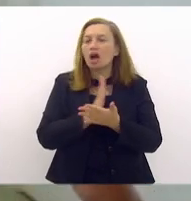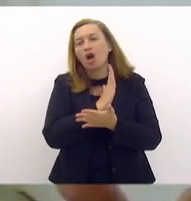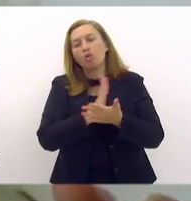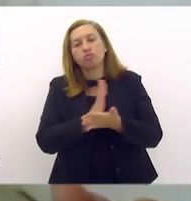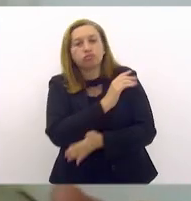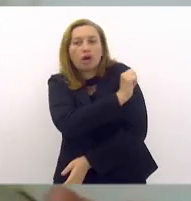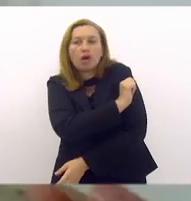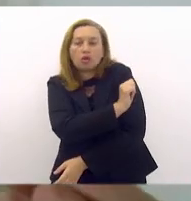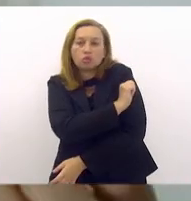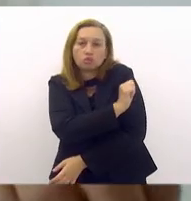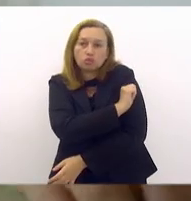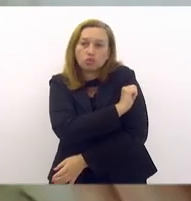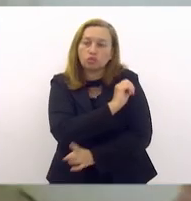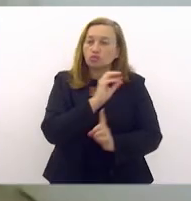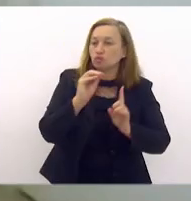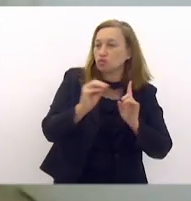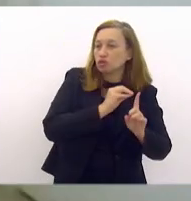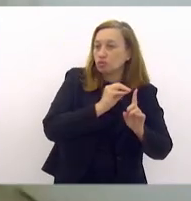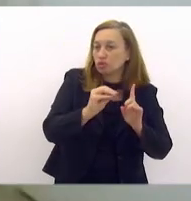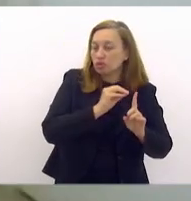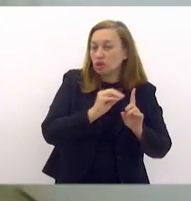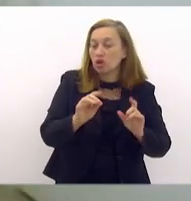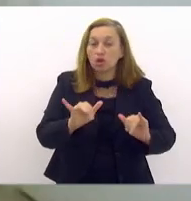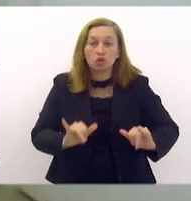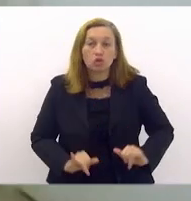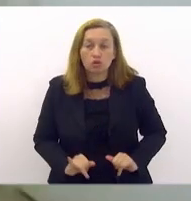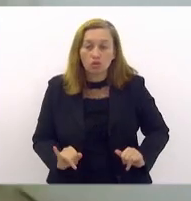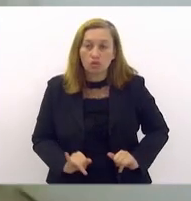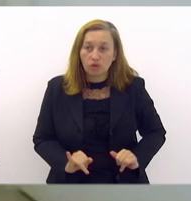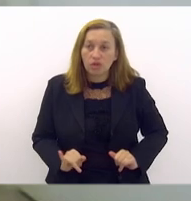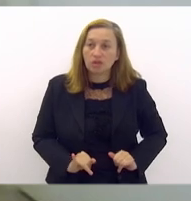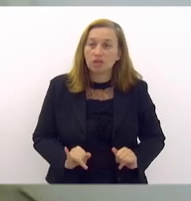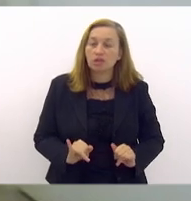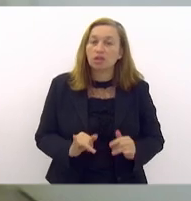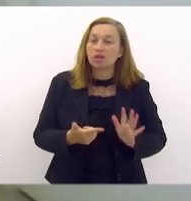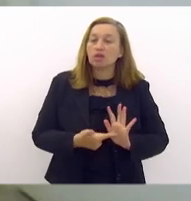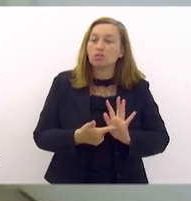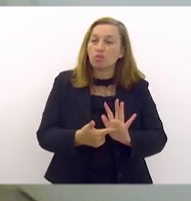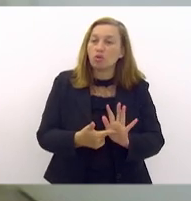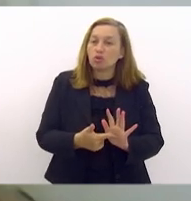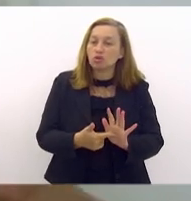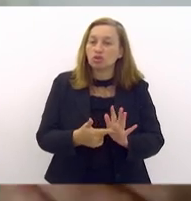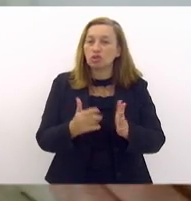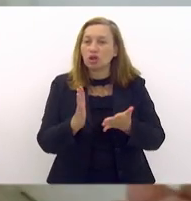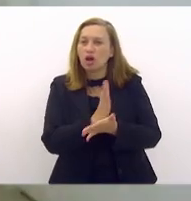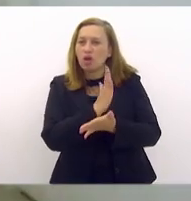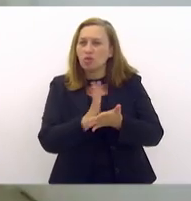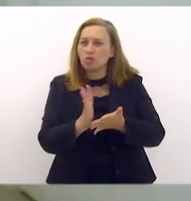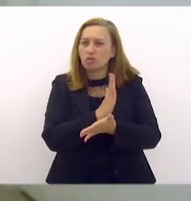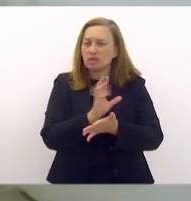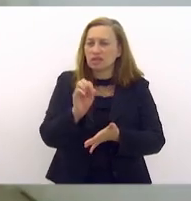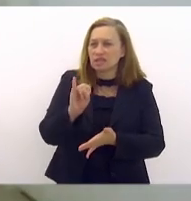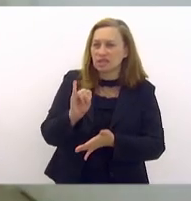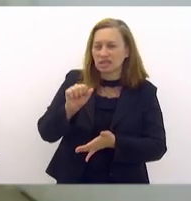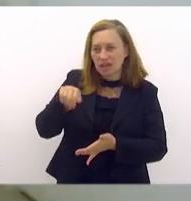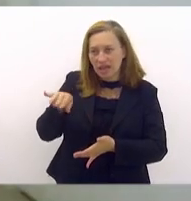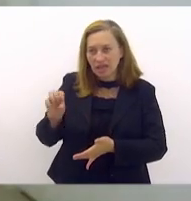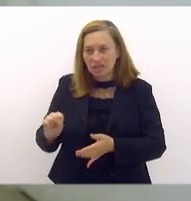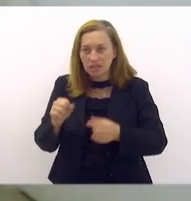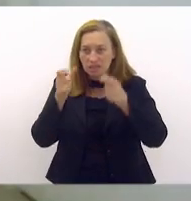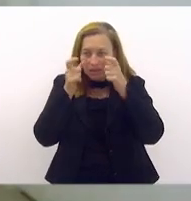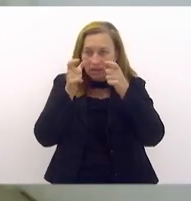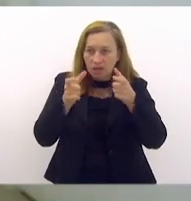em uma situação de vulnerabilidade, em situação de sofrimento, que trazem alguns sinais de alerta, nem sempre a escola ou